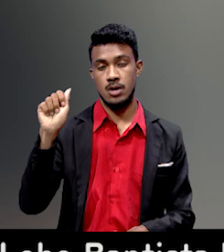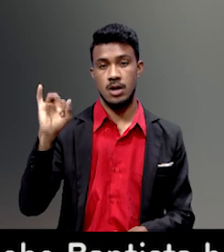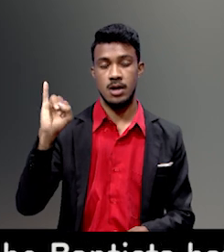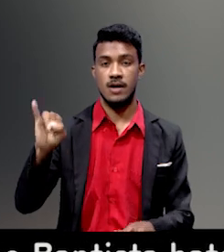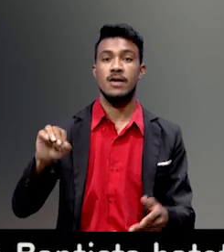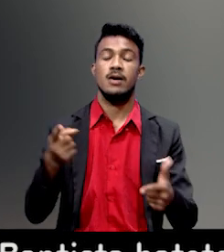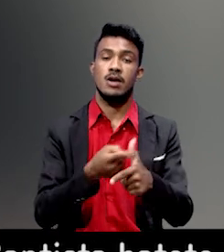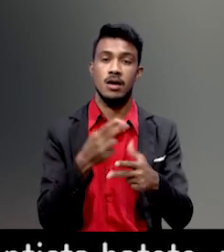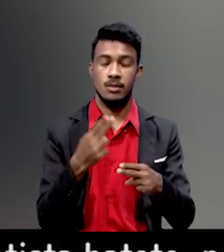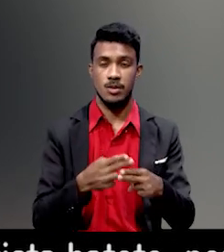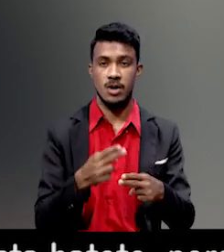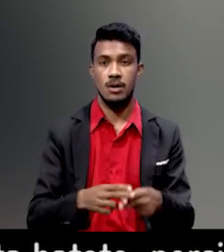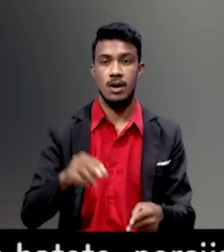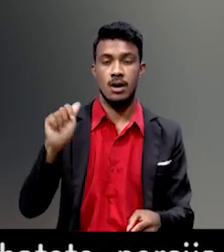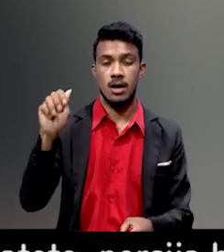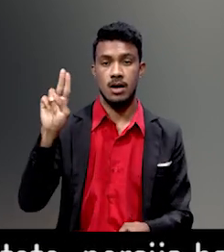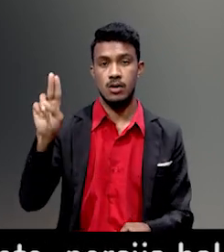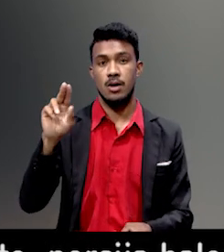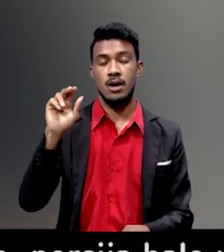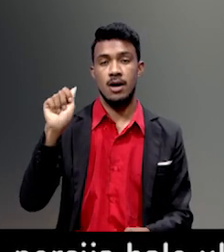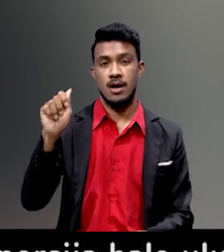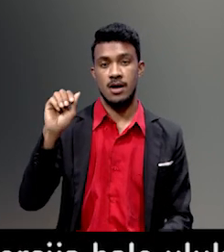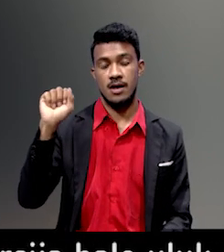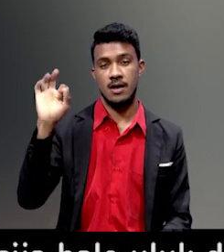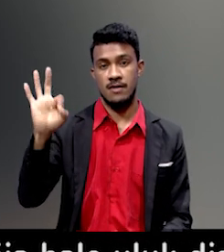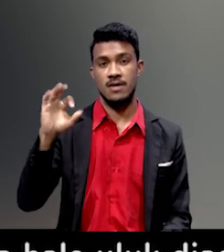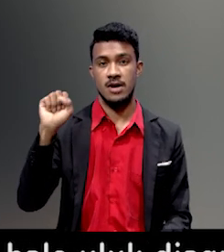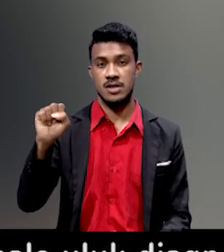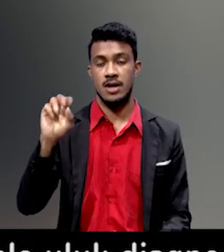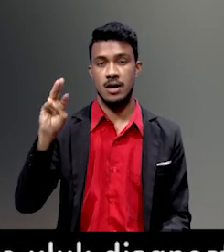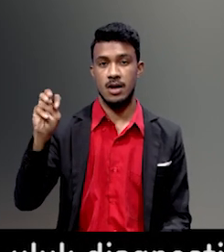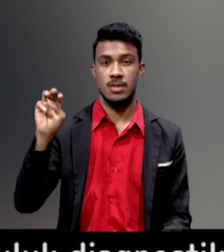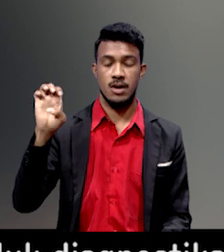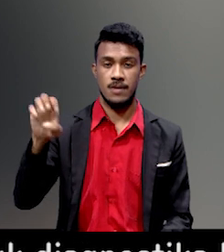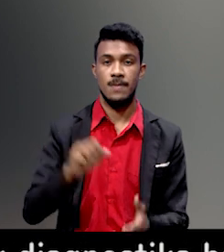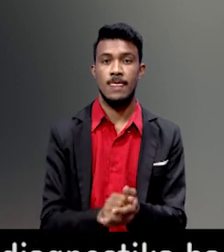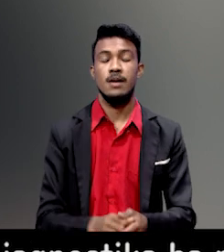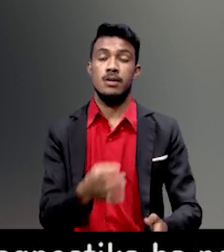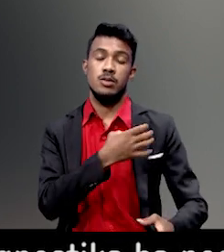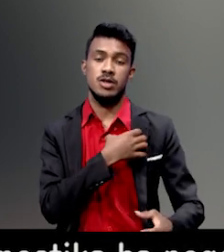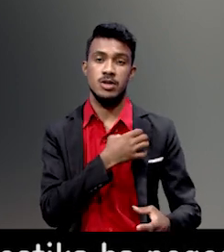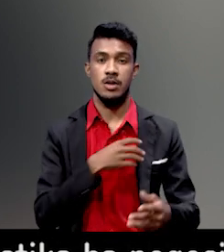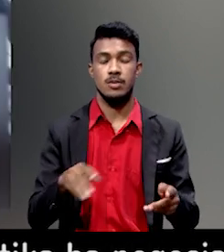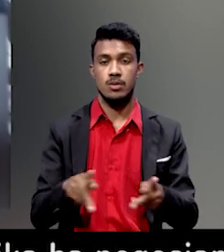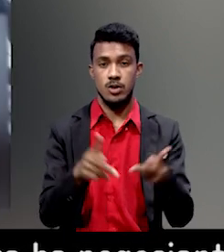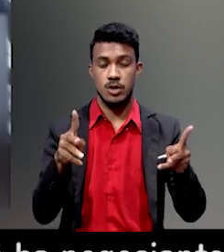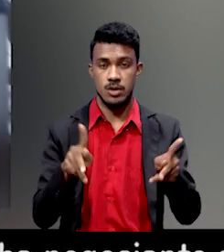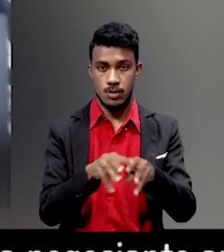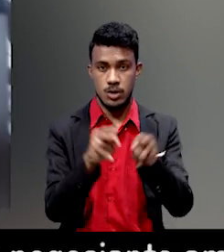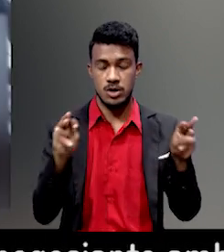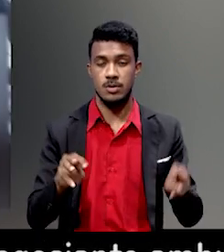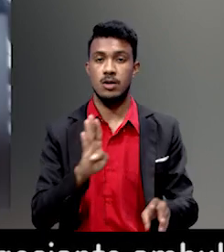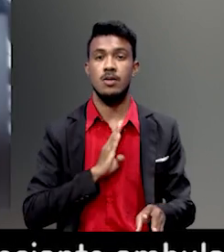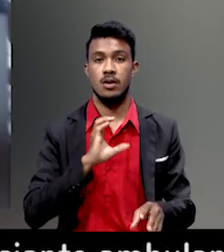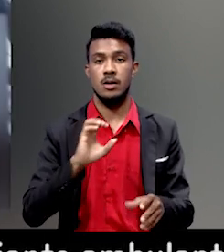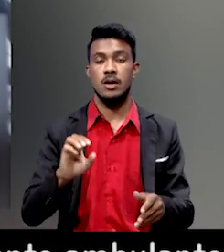no LMS. Suspeito detém ona e a cela detenção PNTL Baucau durante horas sitin luresing rua, atu ne beletuir